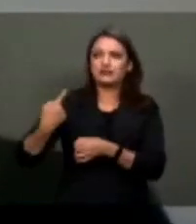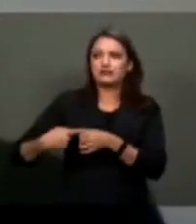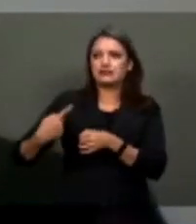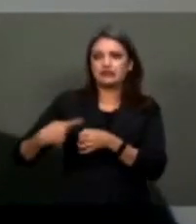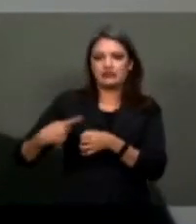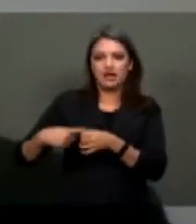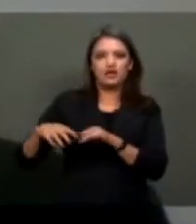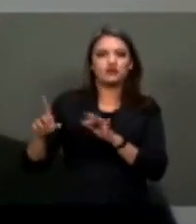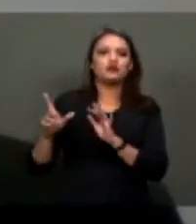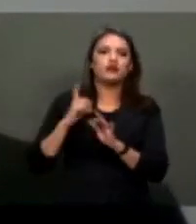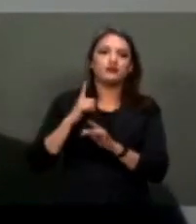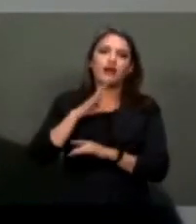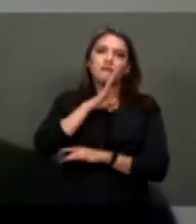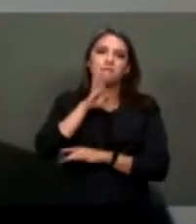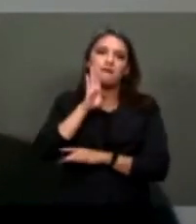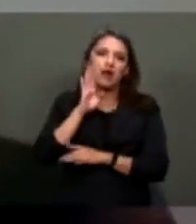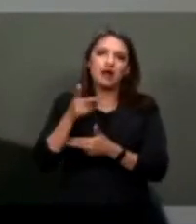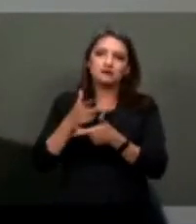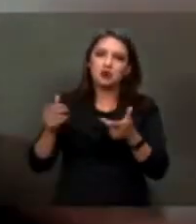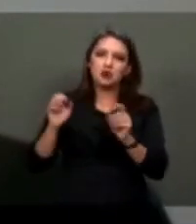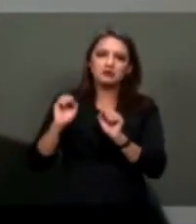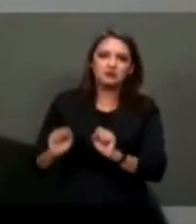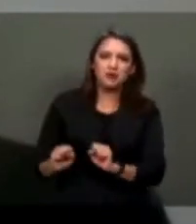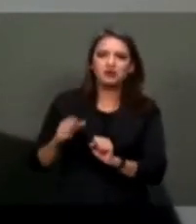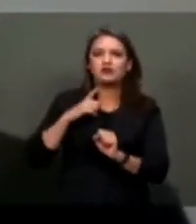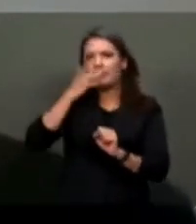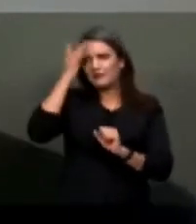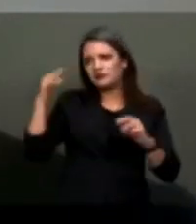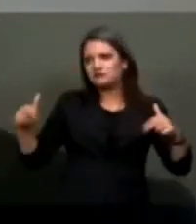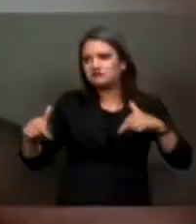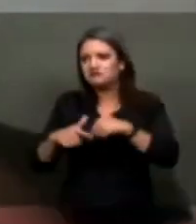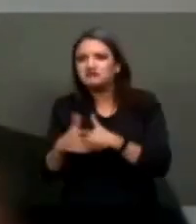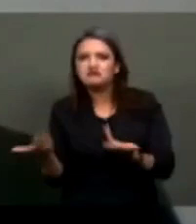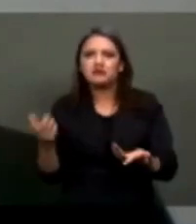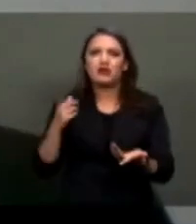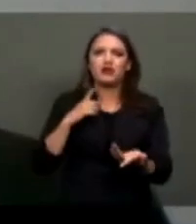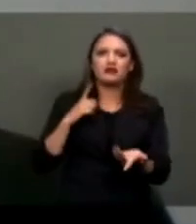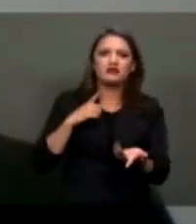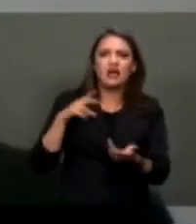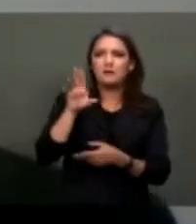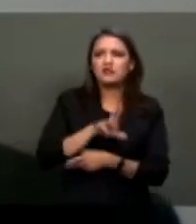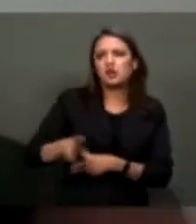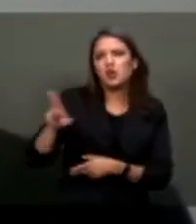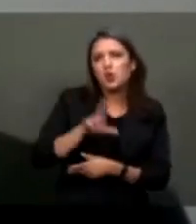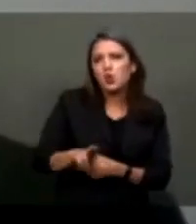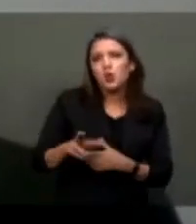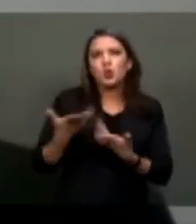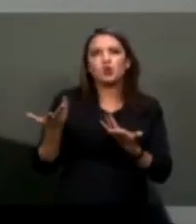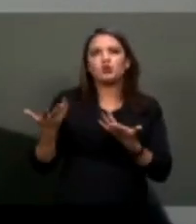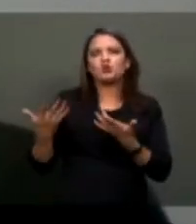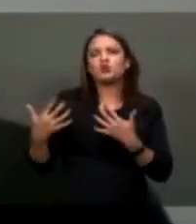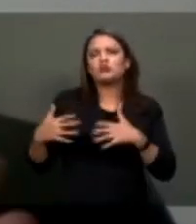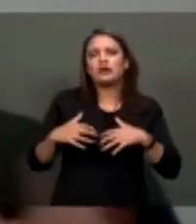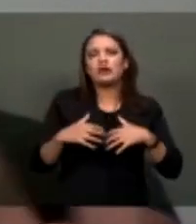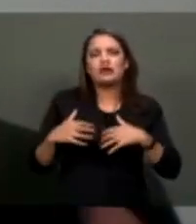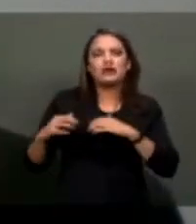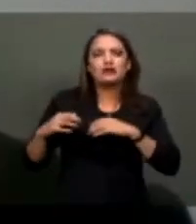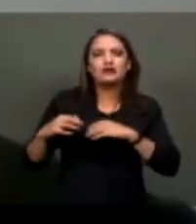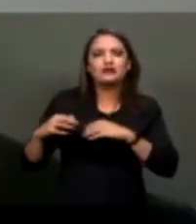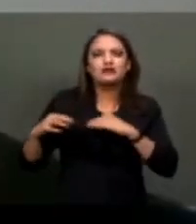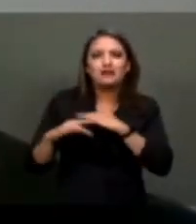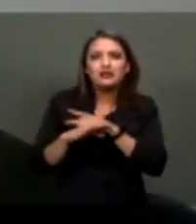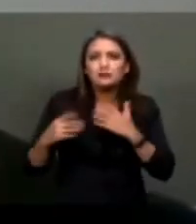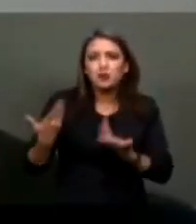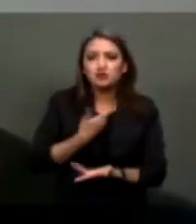em que estabelecimentos comerciais recebem pedestres passageiros de táxi usuários do transporte público motorista e os